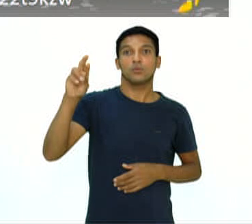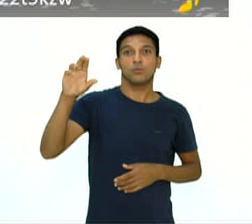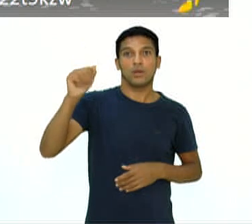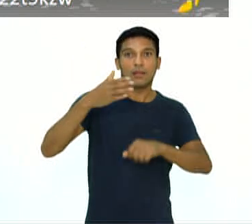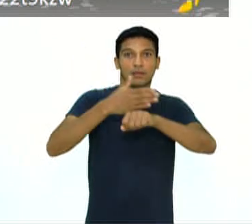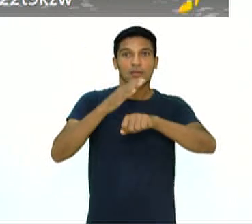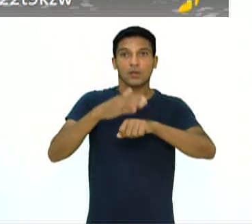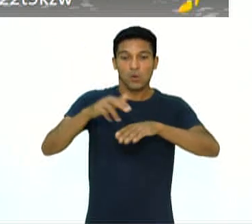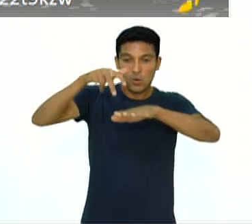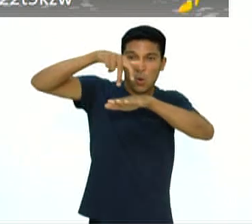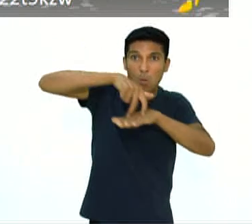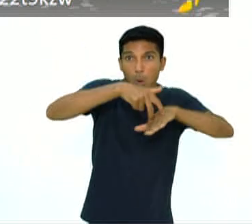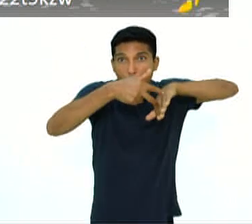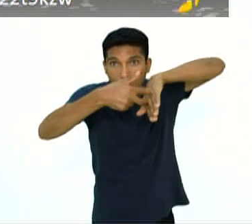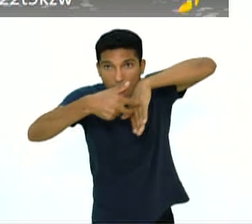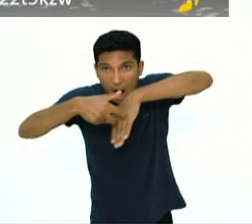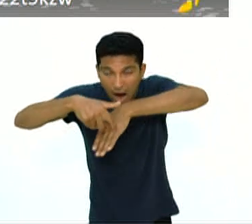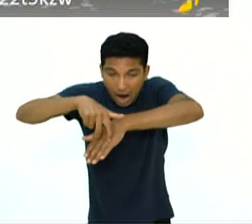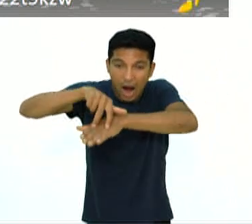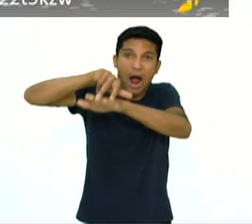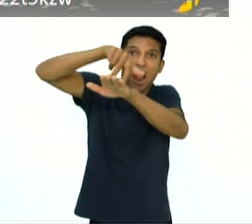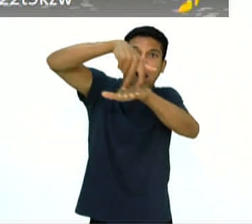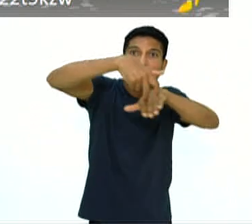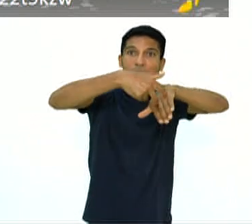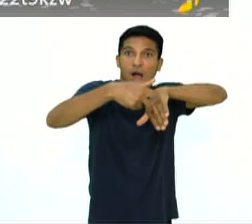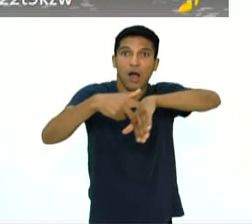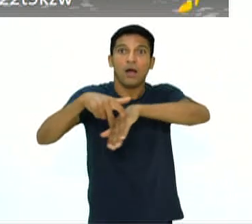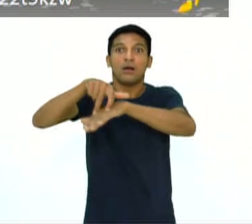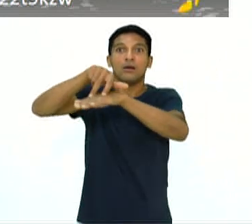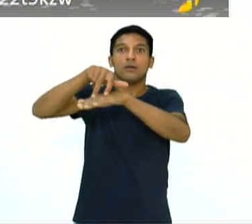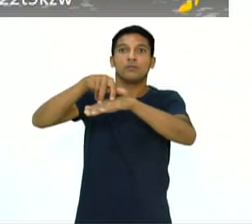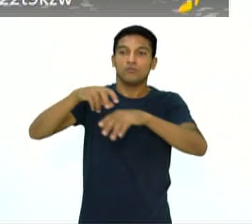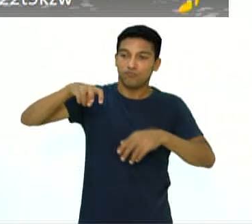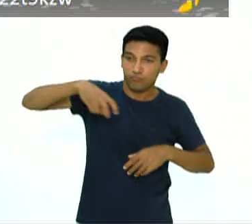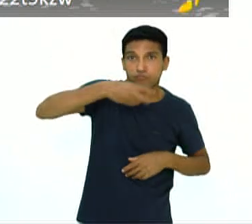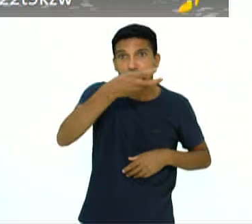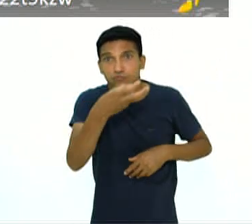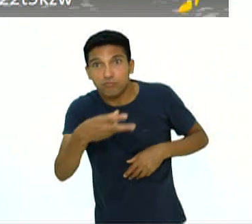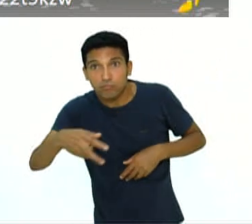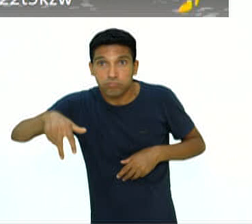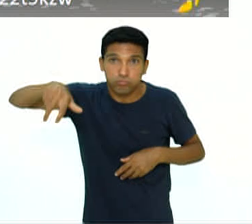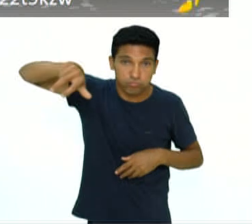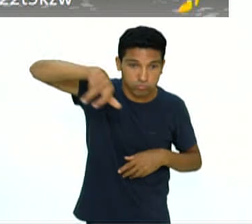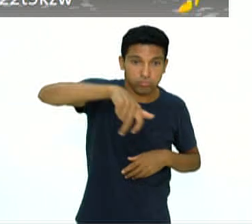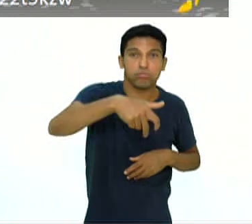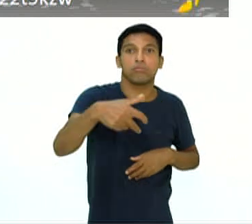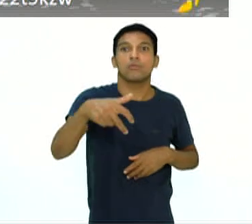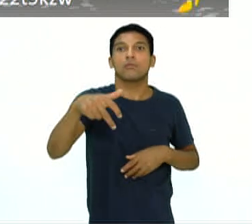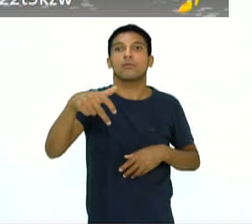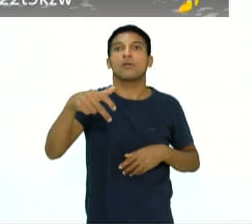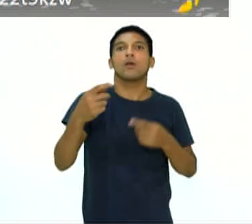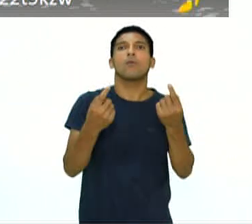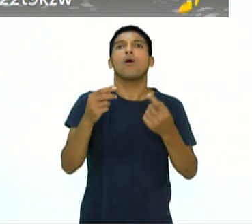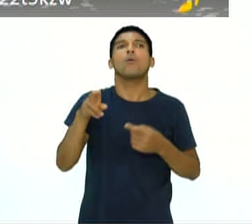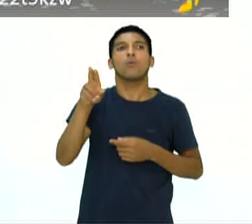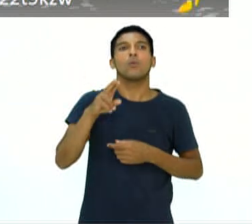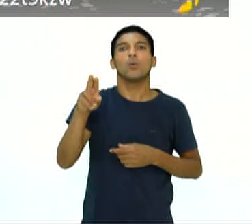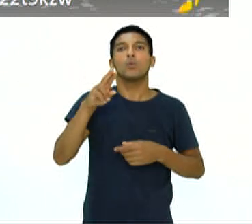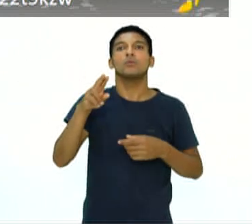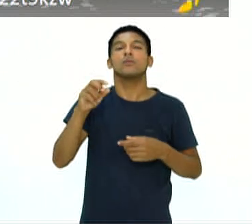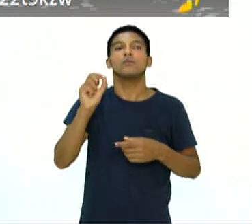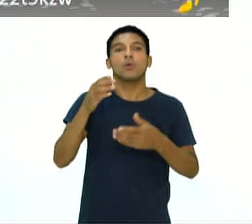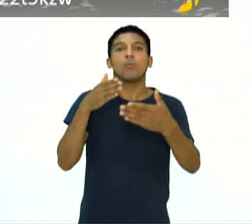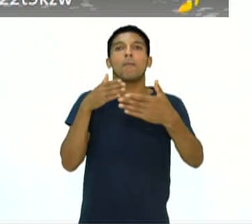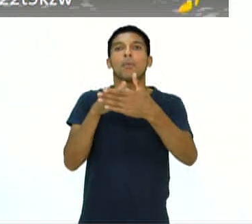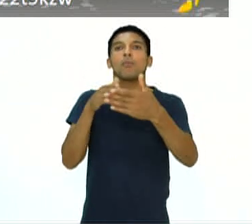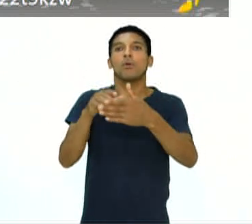naturais ou arquitetônicos como obstáculos a serem superados? Né? Qual que utiliza o que está